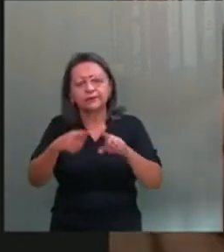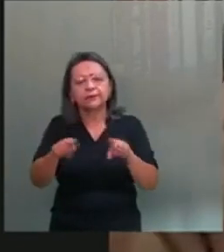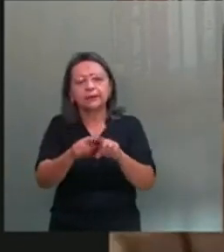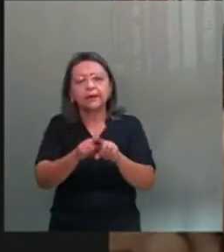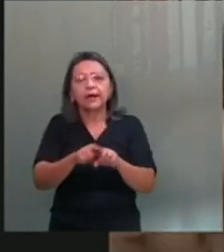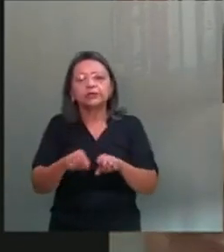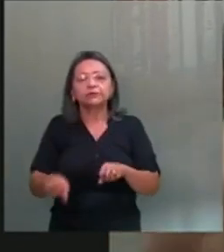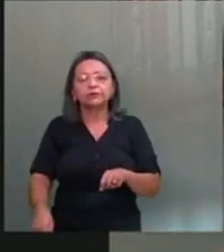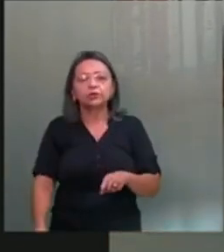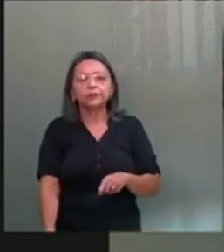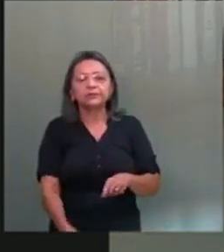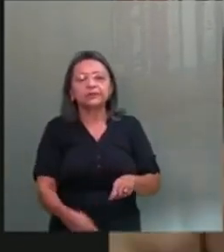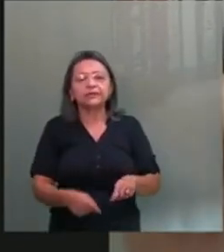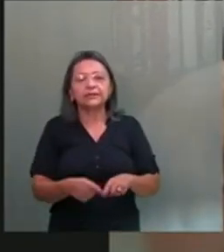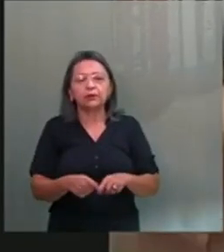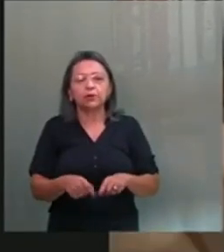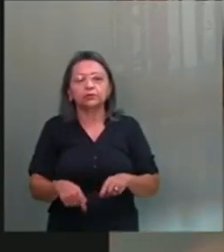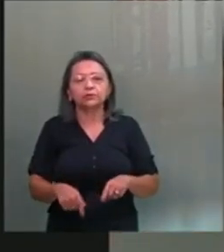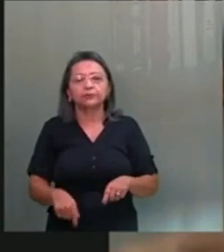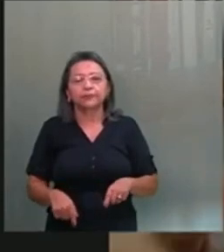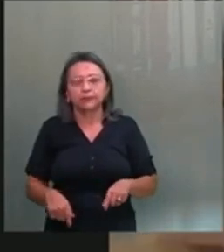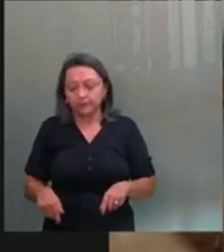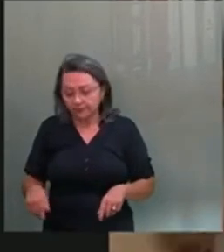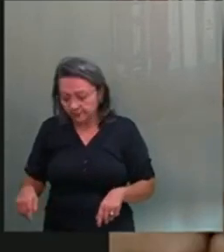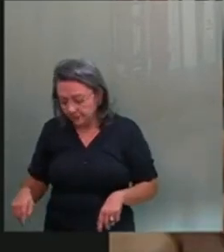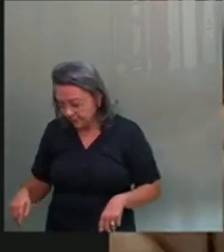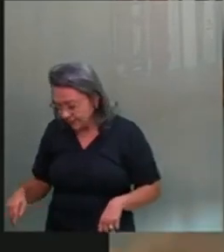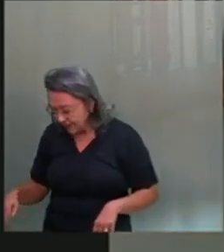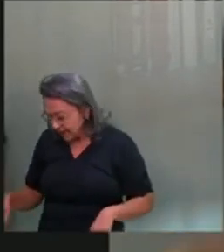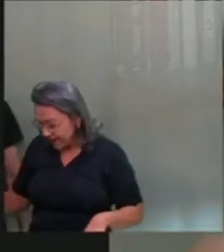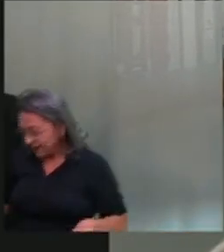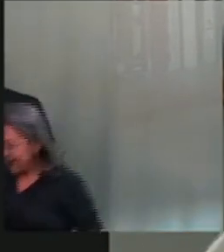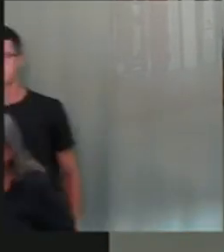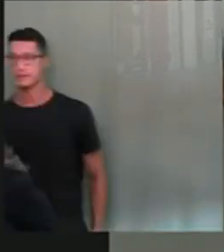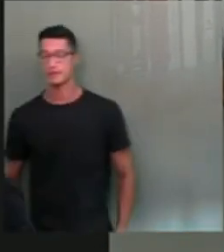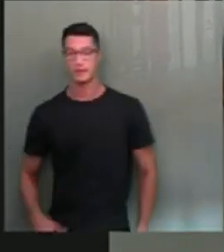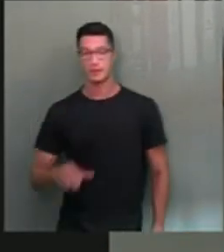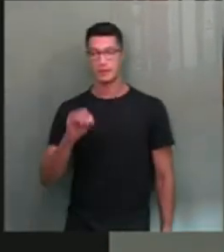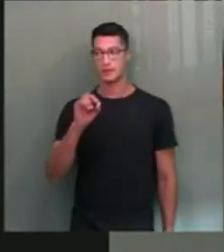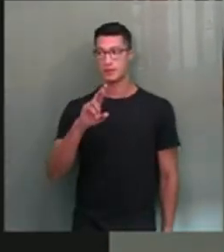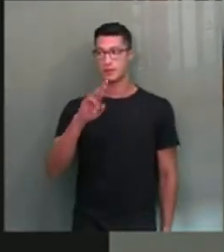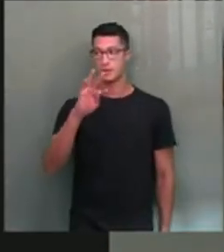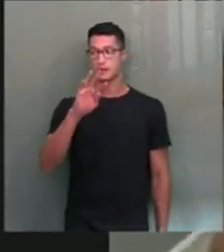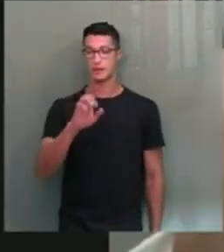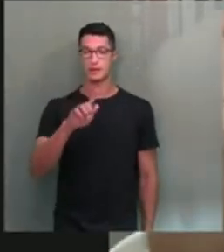também a medalha de prata no prêmio Ricardo Ortega de Jornalismo,